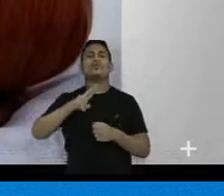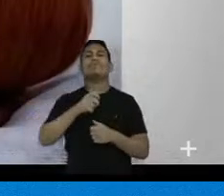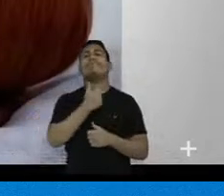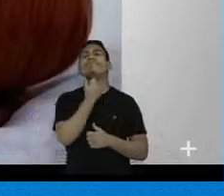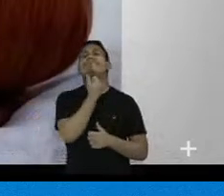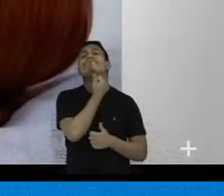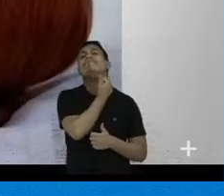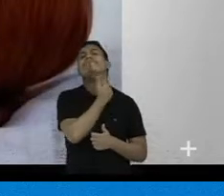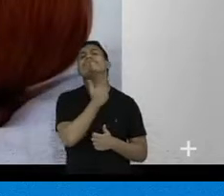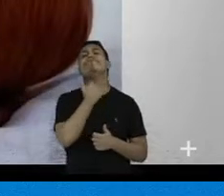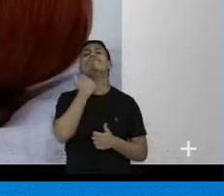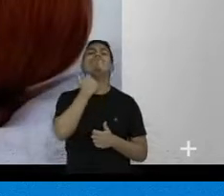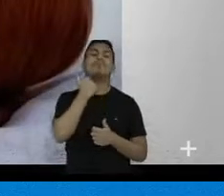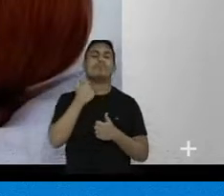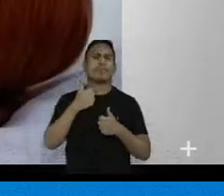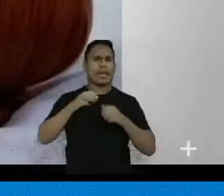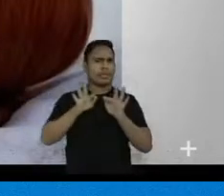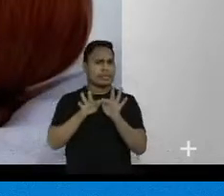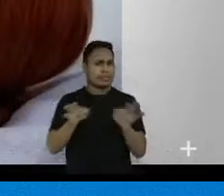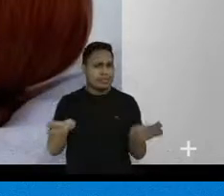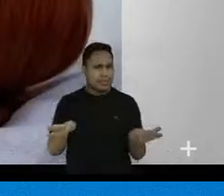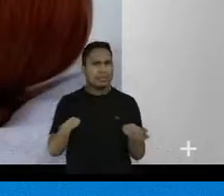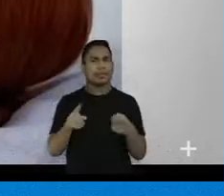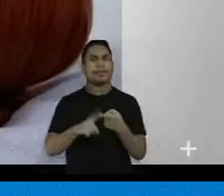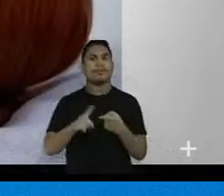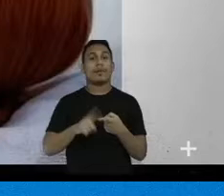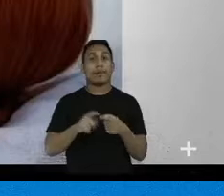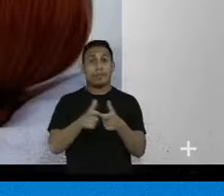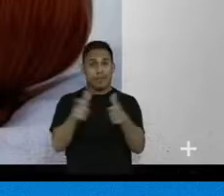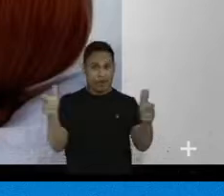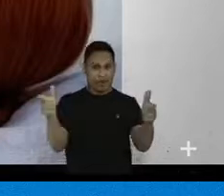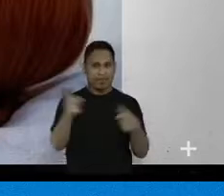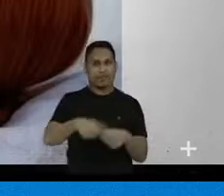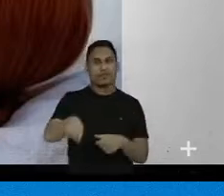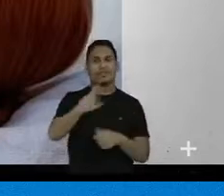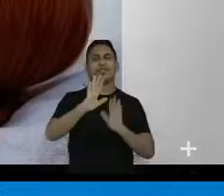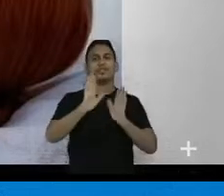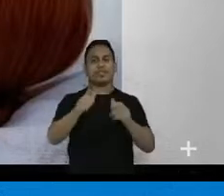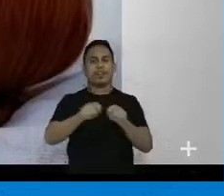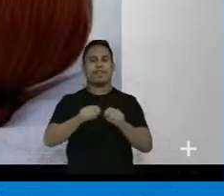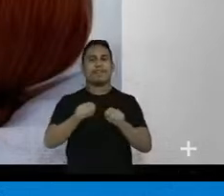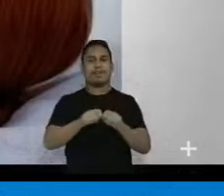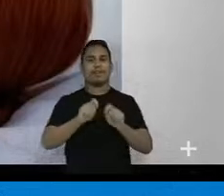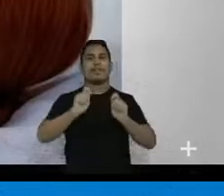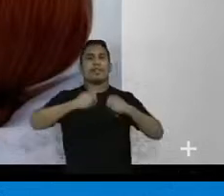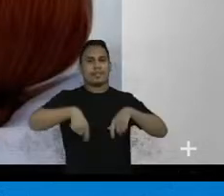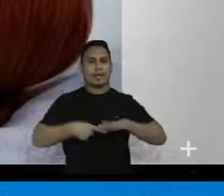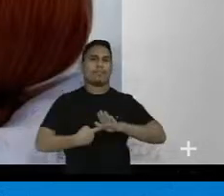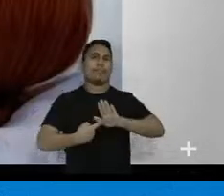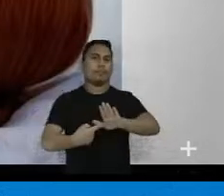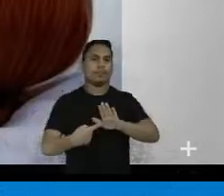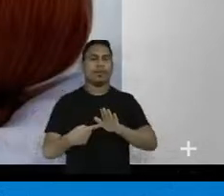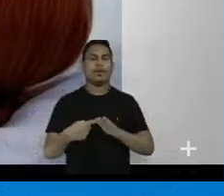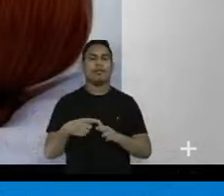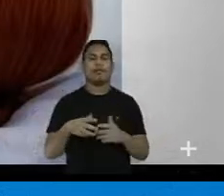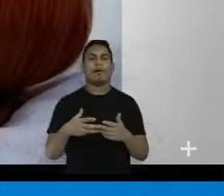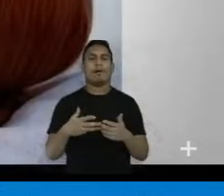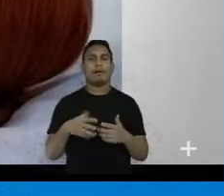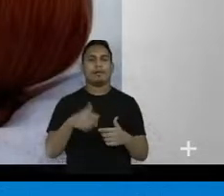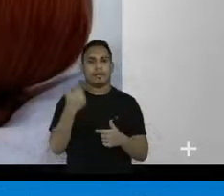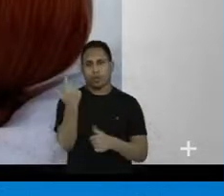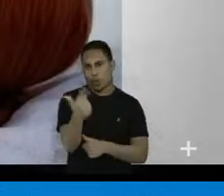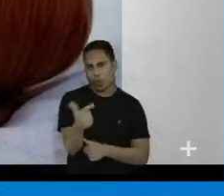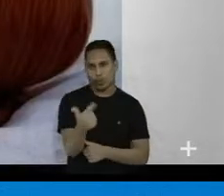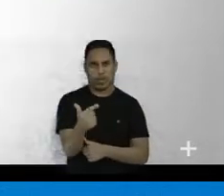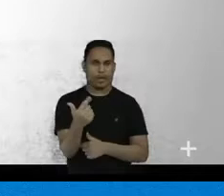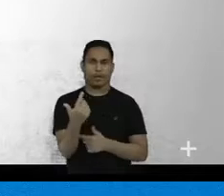muito simples, talvez muitos de vocês já tenham feito, e que não acarreta nenhum tipo de risco para o paciente,